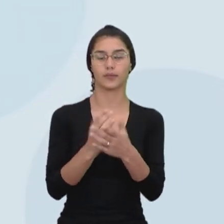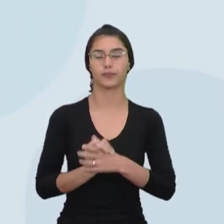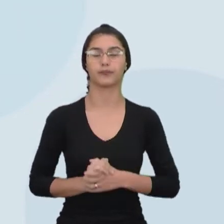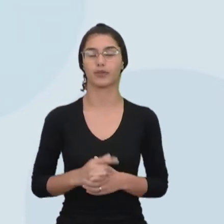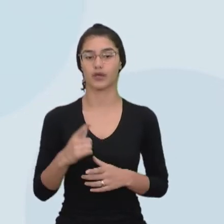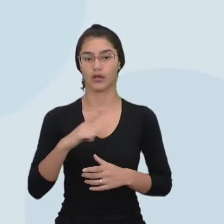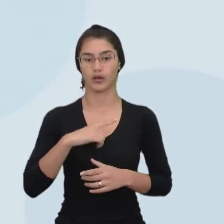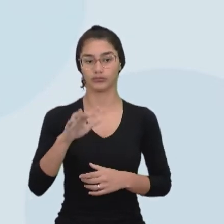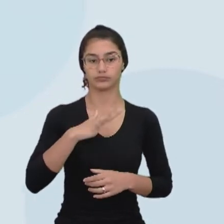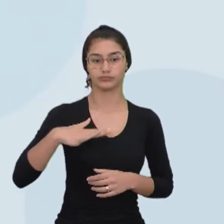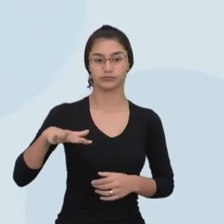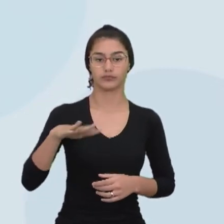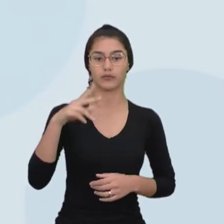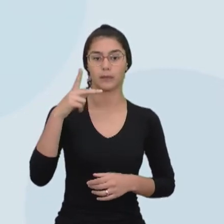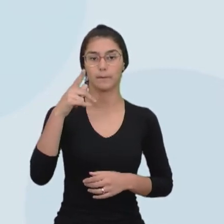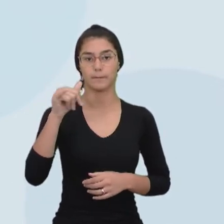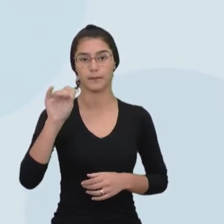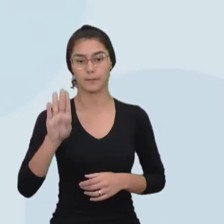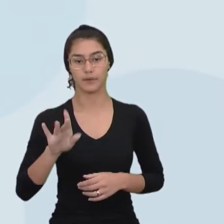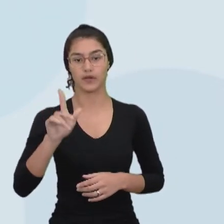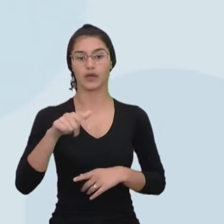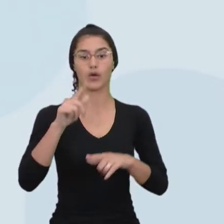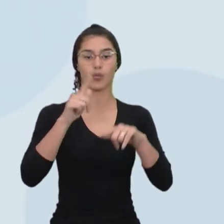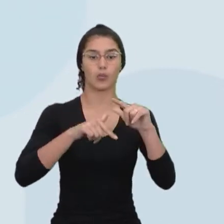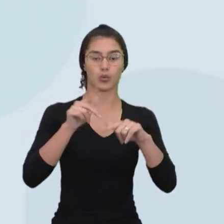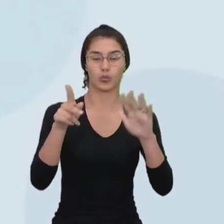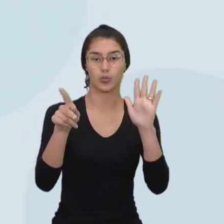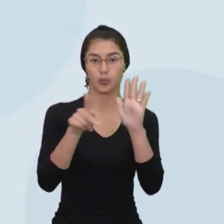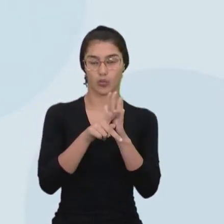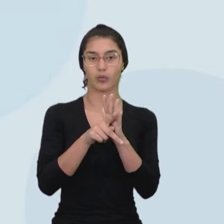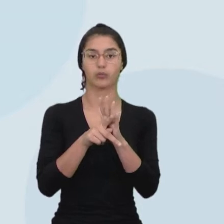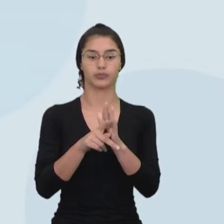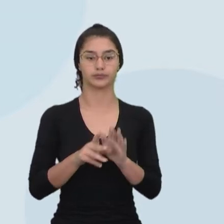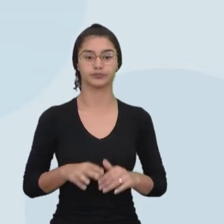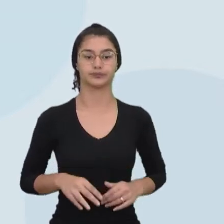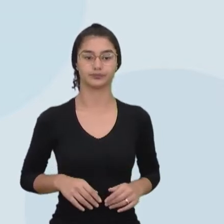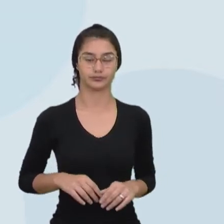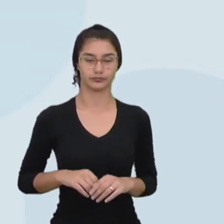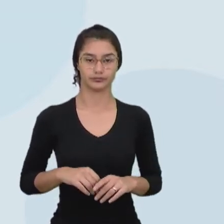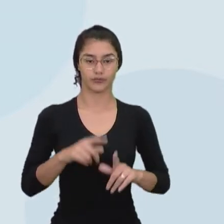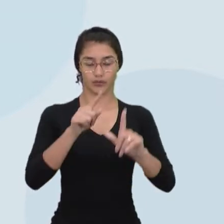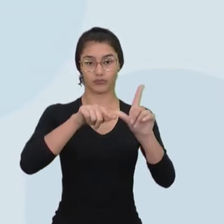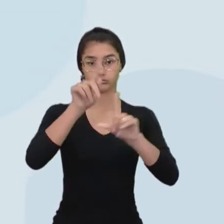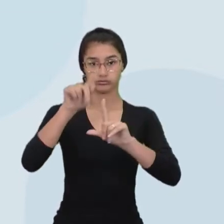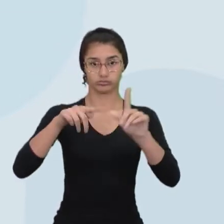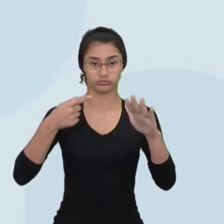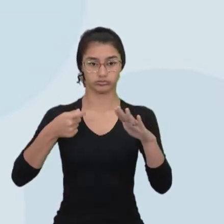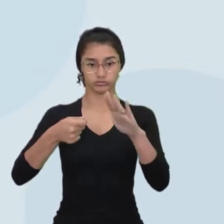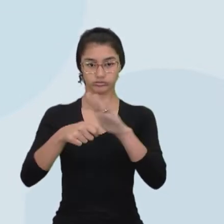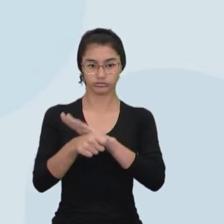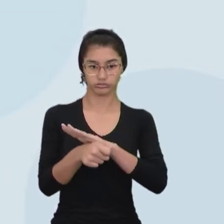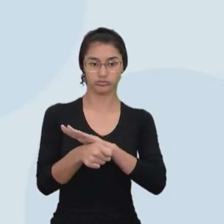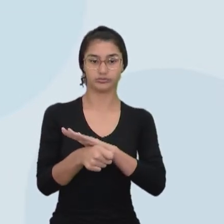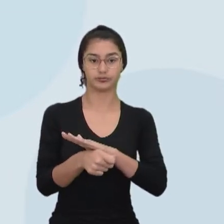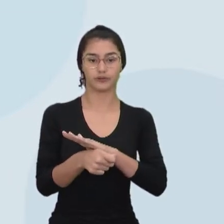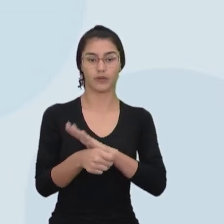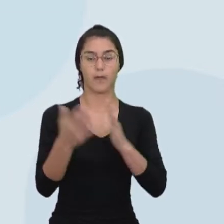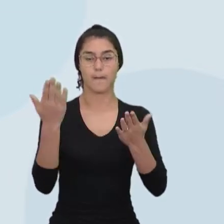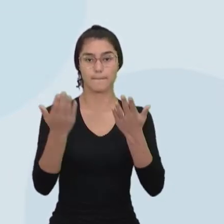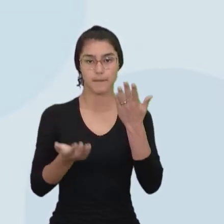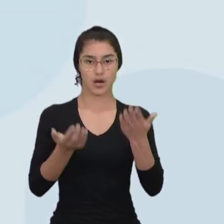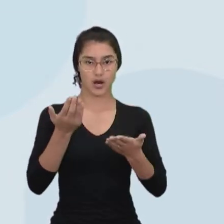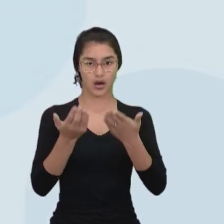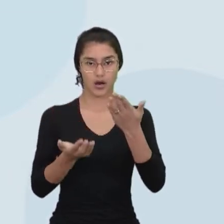nessas dimensões, o PIB, que é o Produto Interno Bruto, né, o PIB per capita, a taxa de investimento,